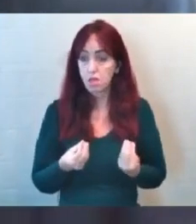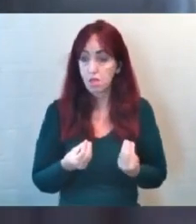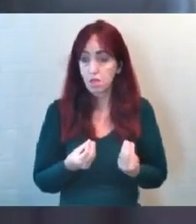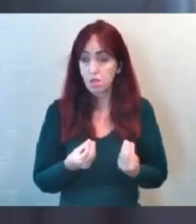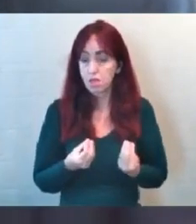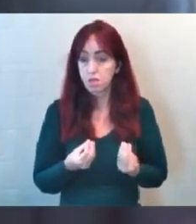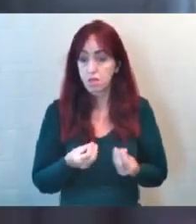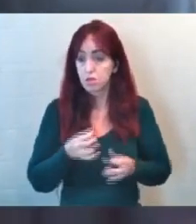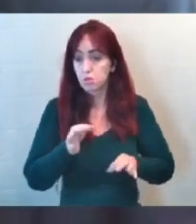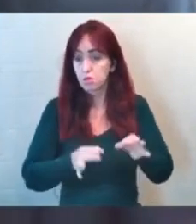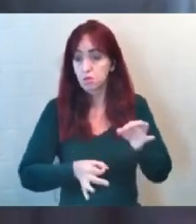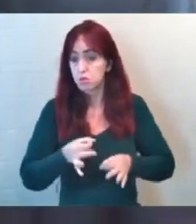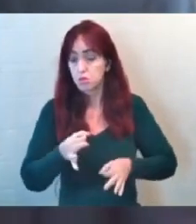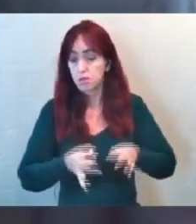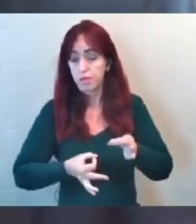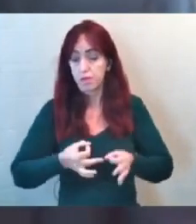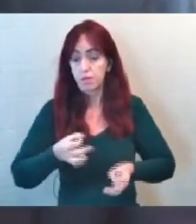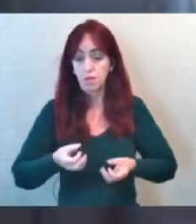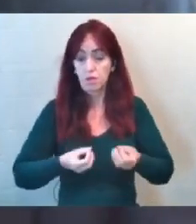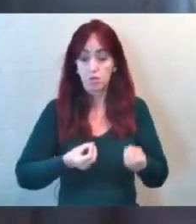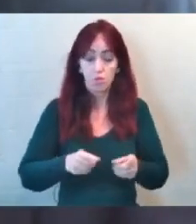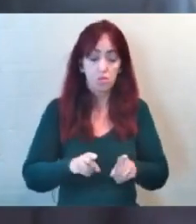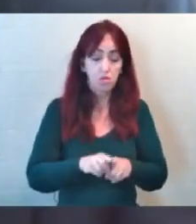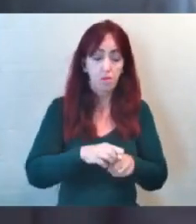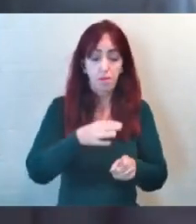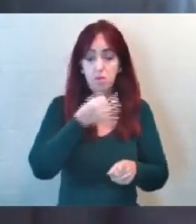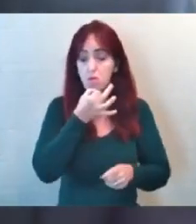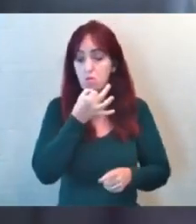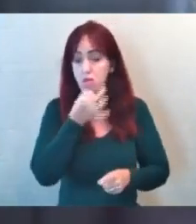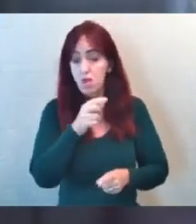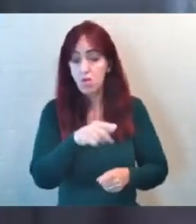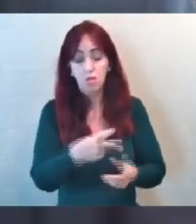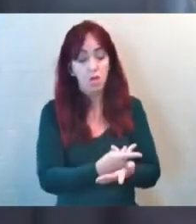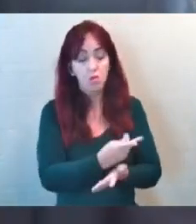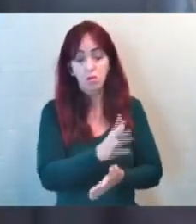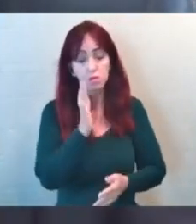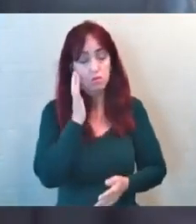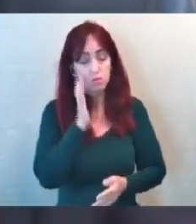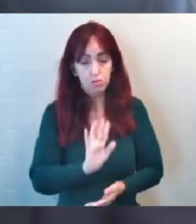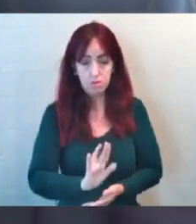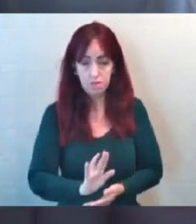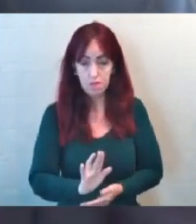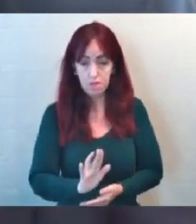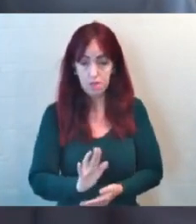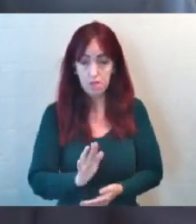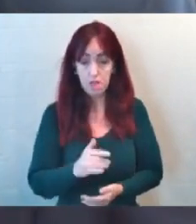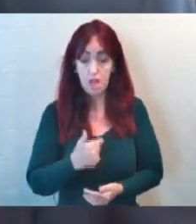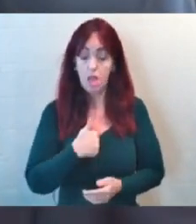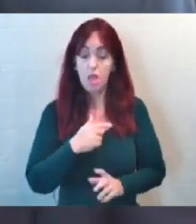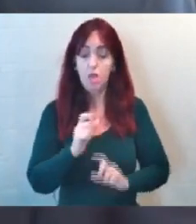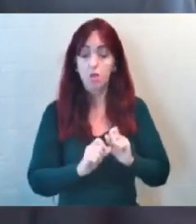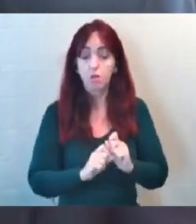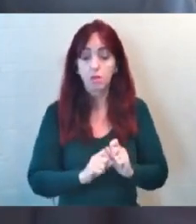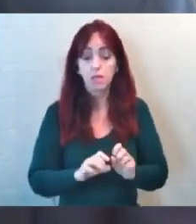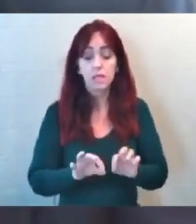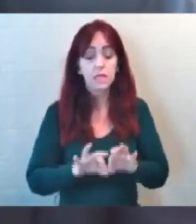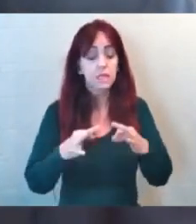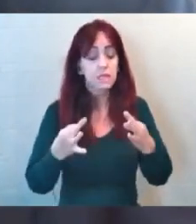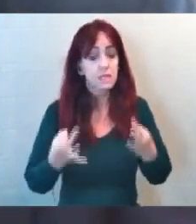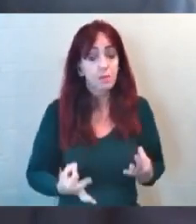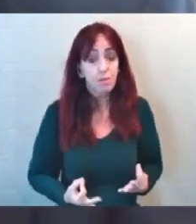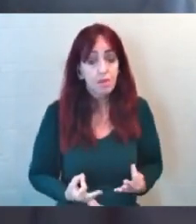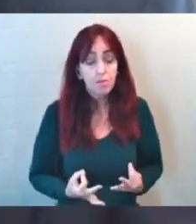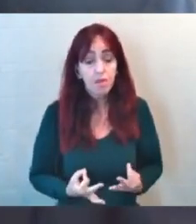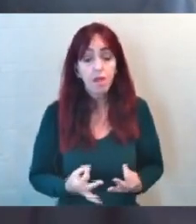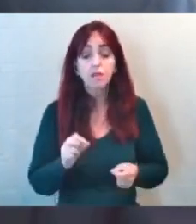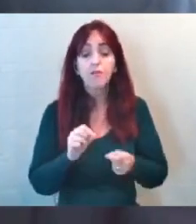julgar e opinar sobre essa situação. O que me compete é simplesmente executar